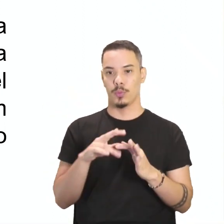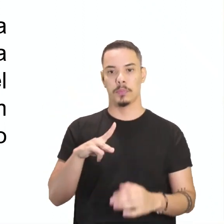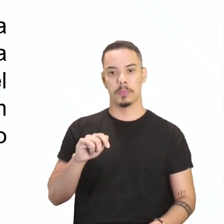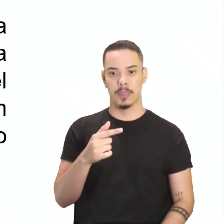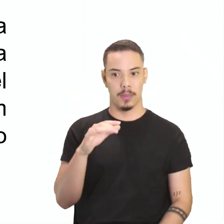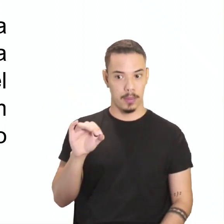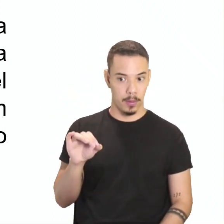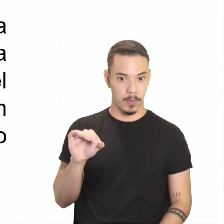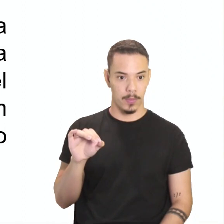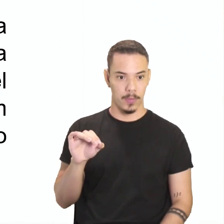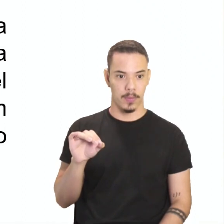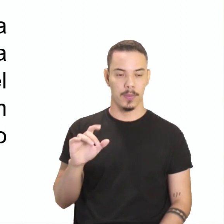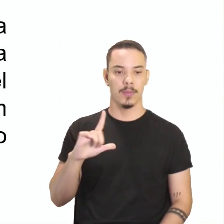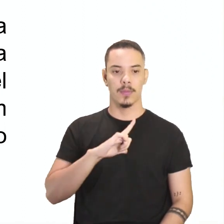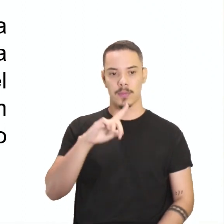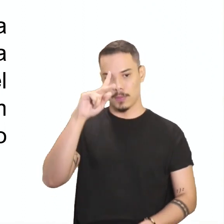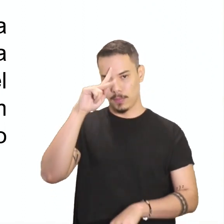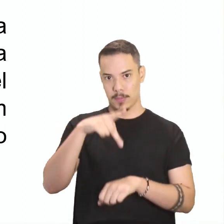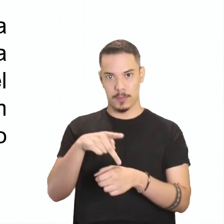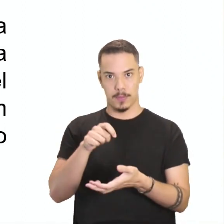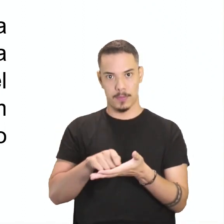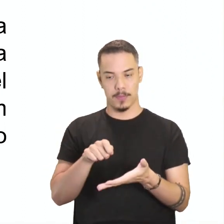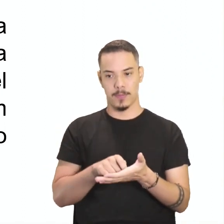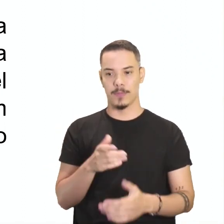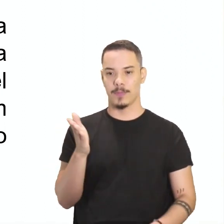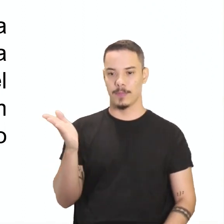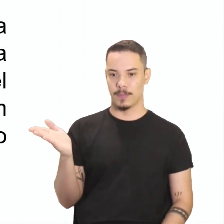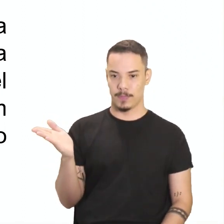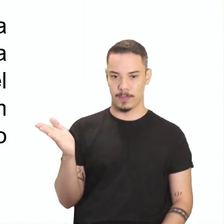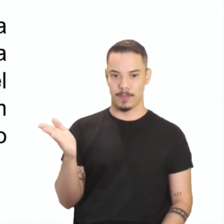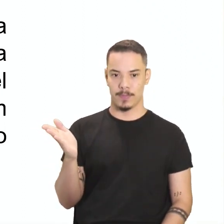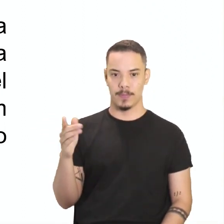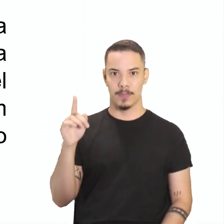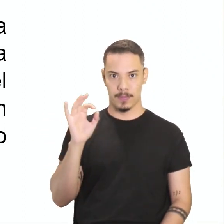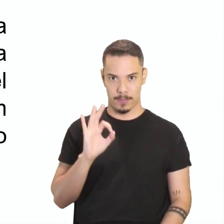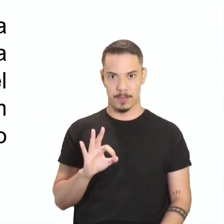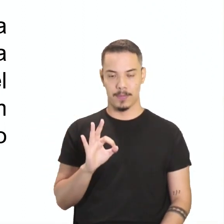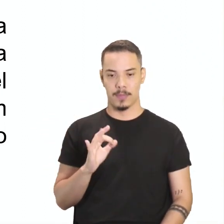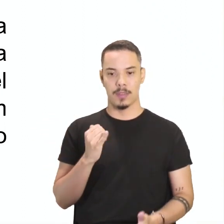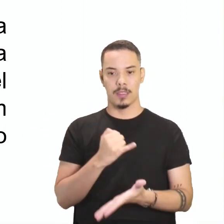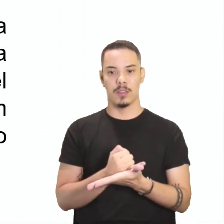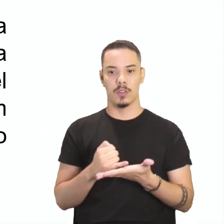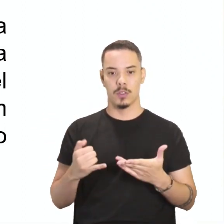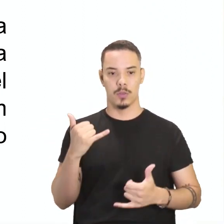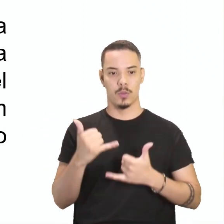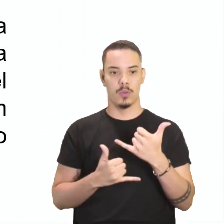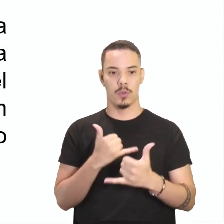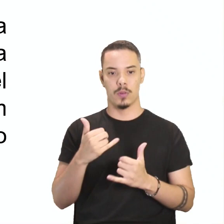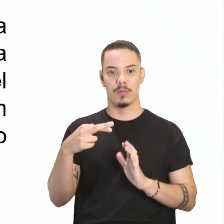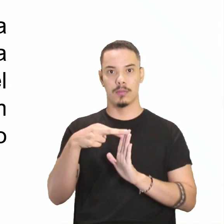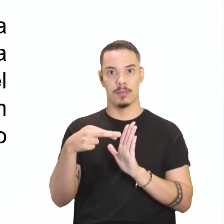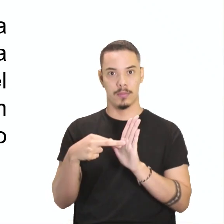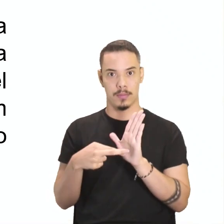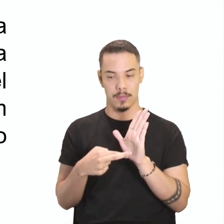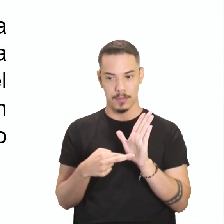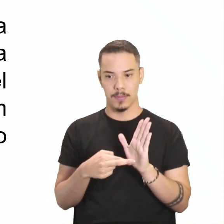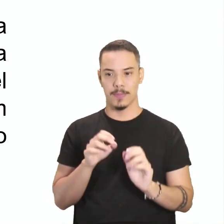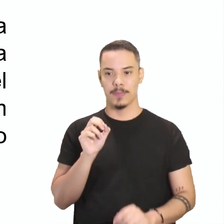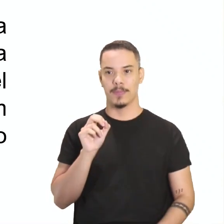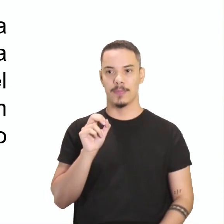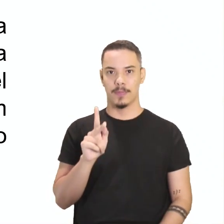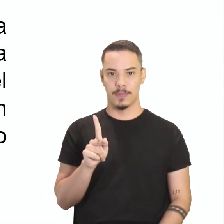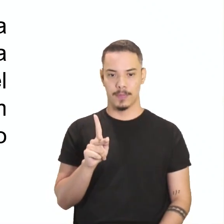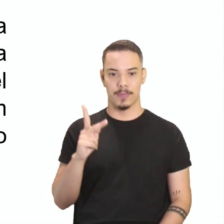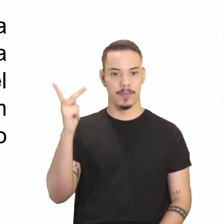pilão? Aí tá aqui. Rubem Alves, né? Rubem Alves, isso, introdução ao jogo e suas regras. Ok,